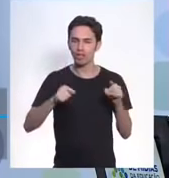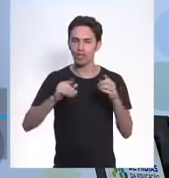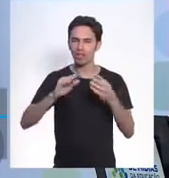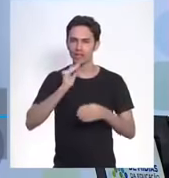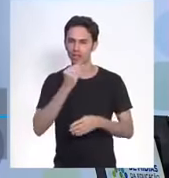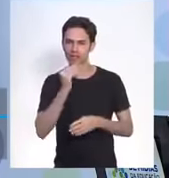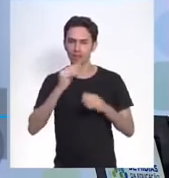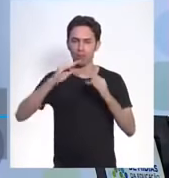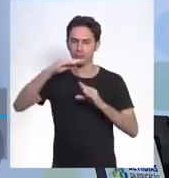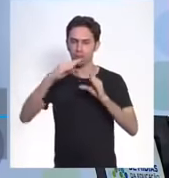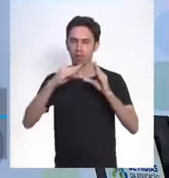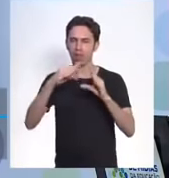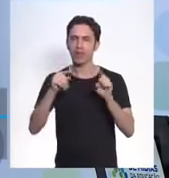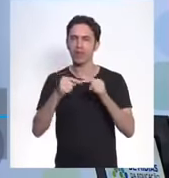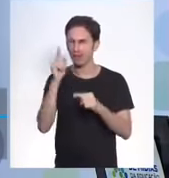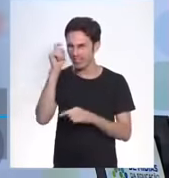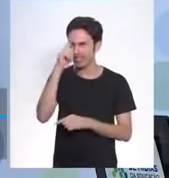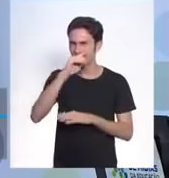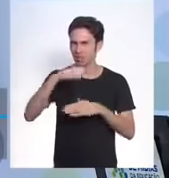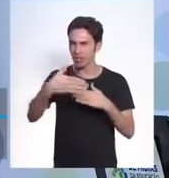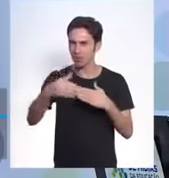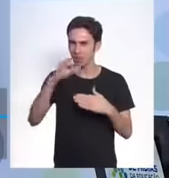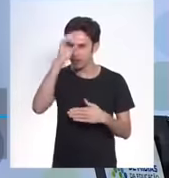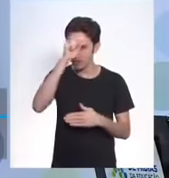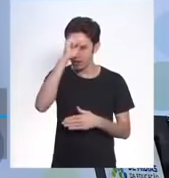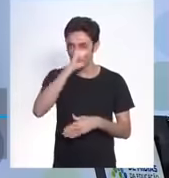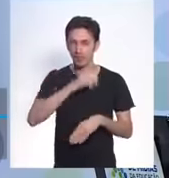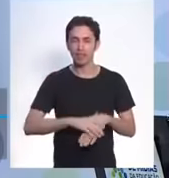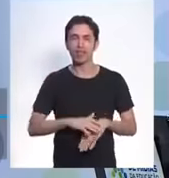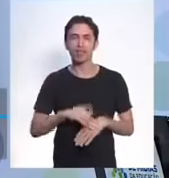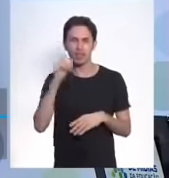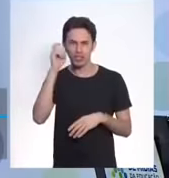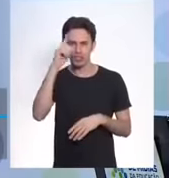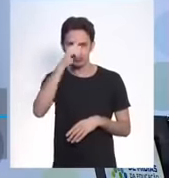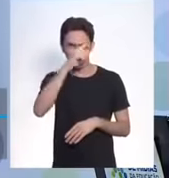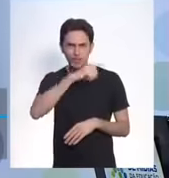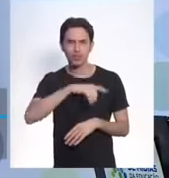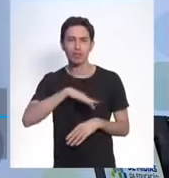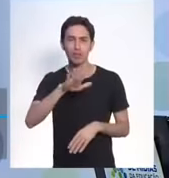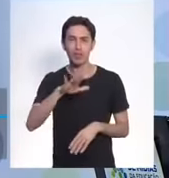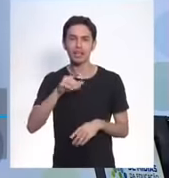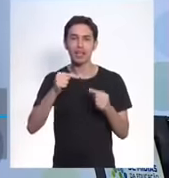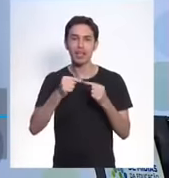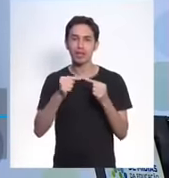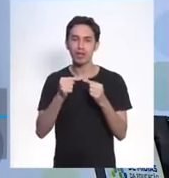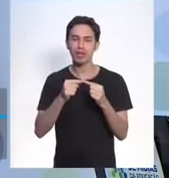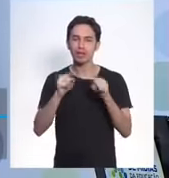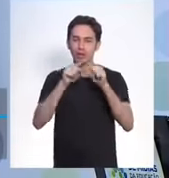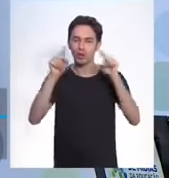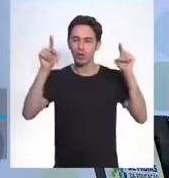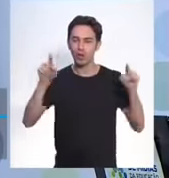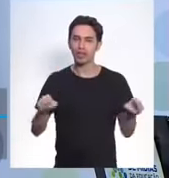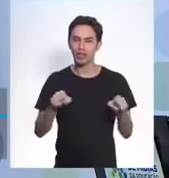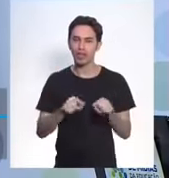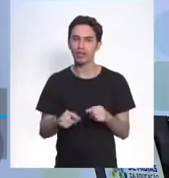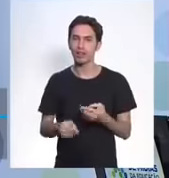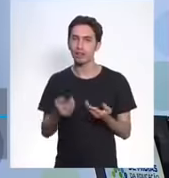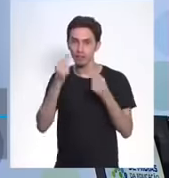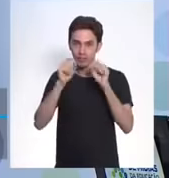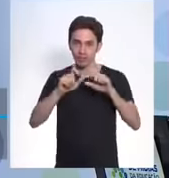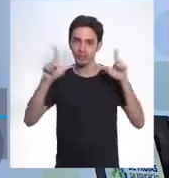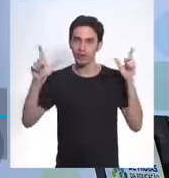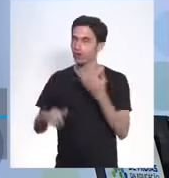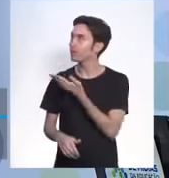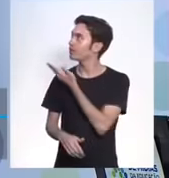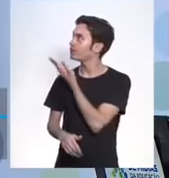é mais para frente é bem Como é que isso aí é bem complexo massa aí ele vai formar um quadrilátero que vai aparecer aí para vocês